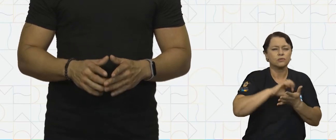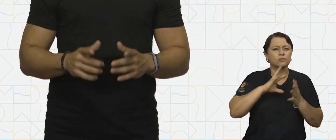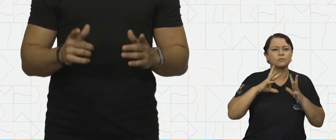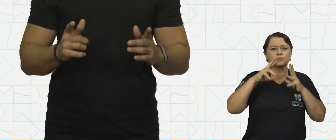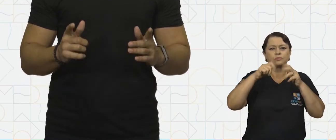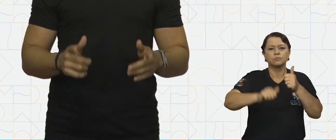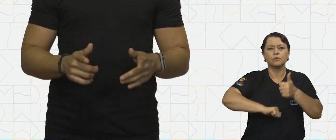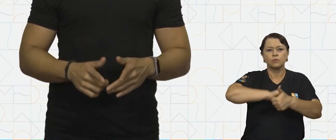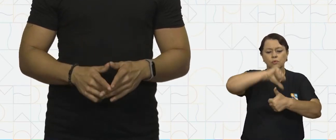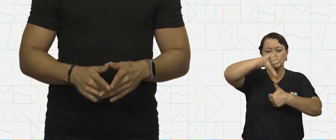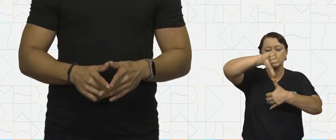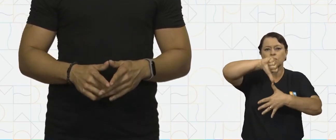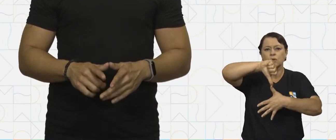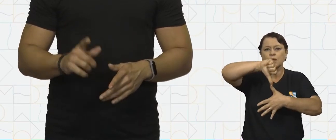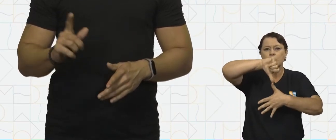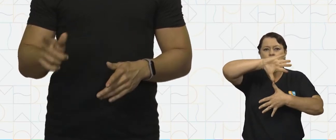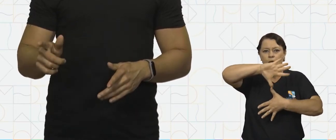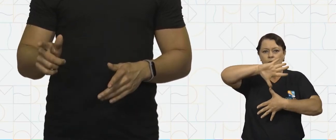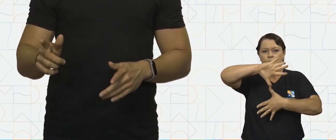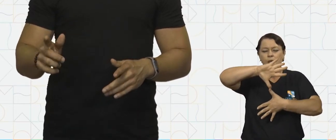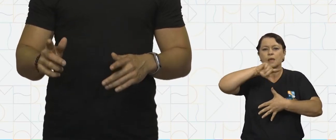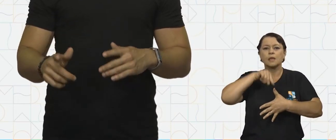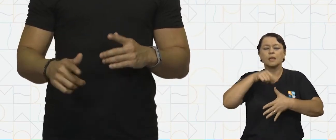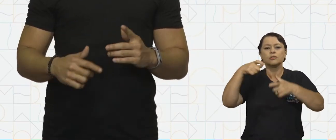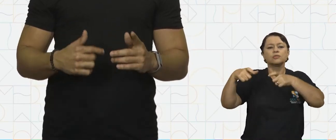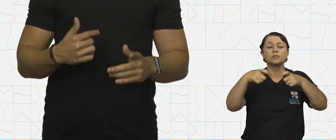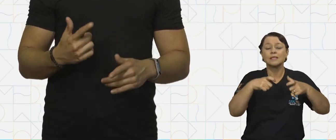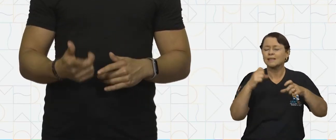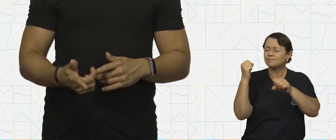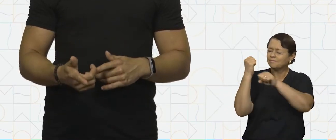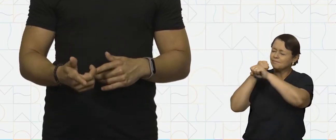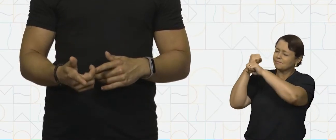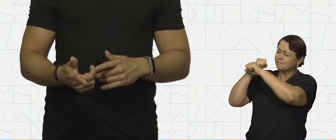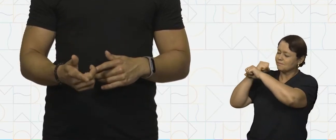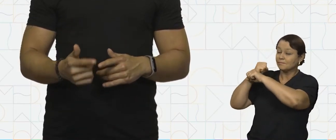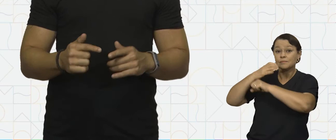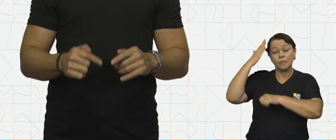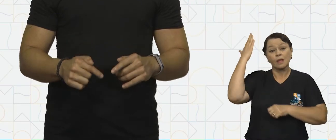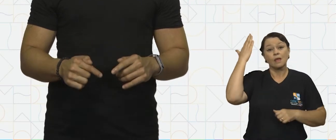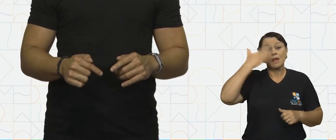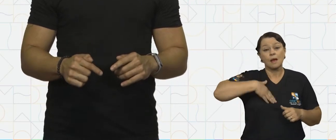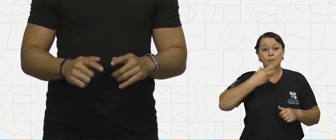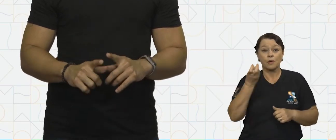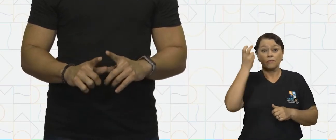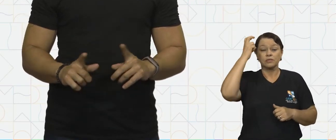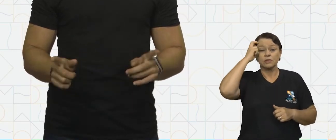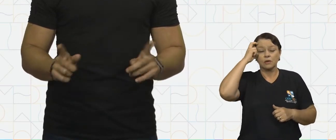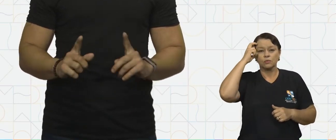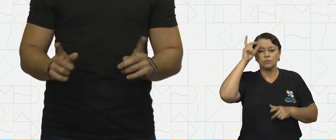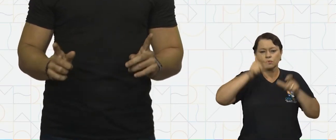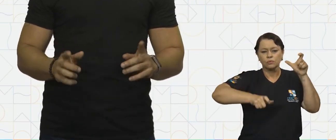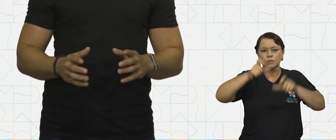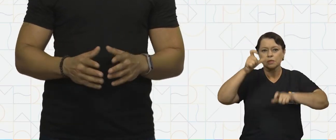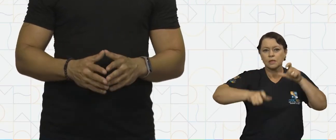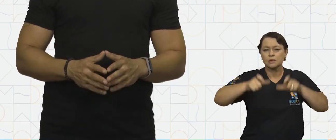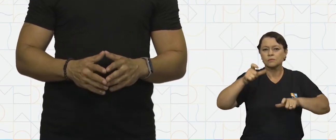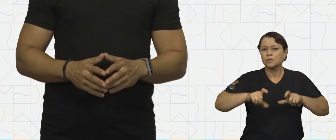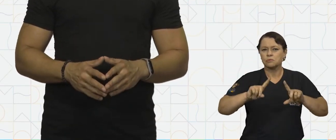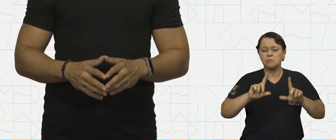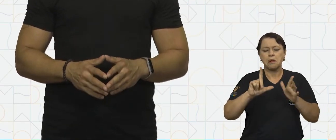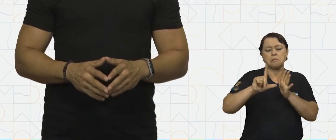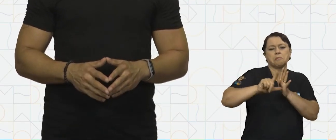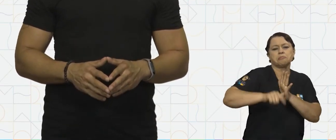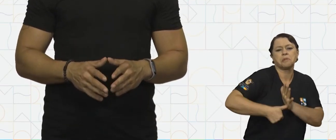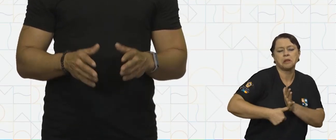América de cidades muito antigas, e isso prova que a cultura dos nativos do nosso continente não era primitiva e